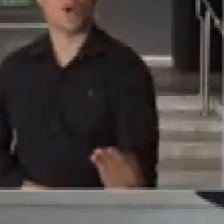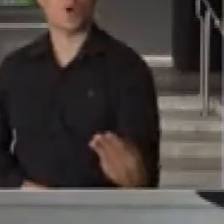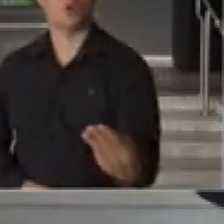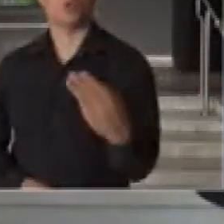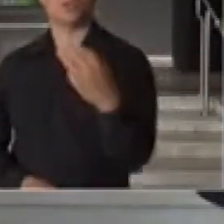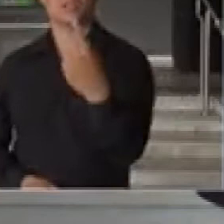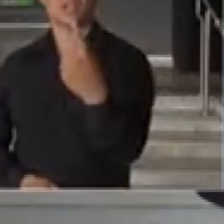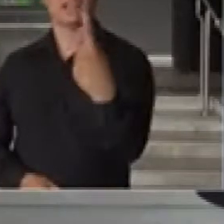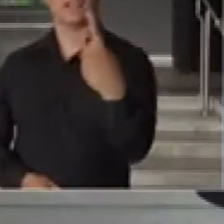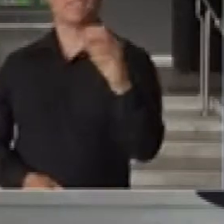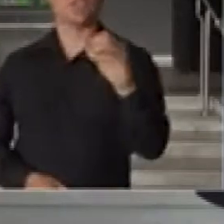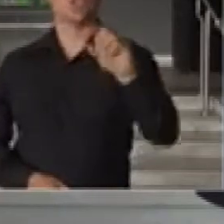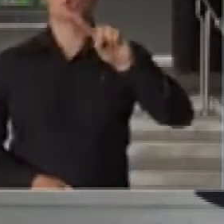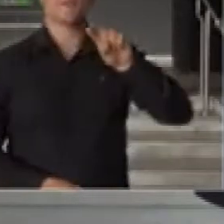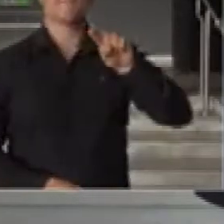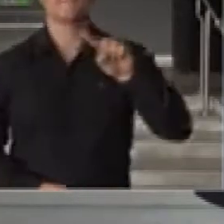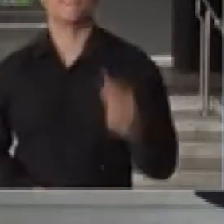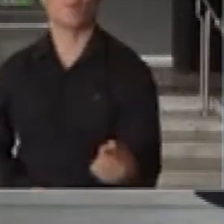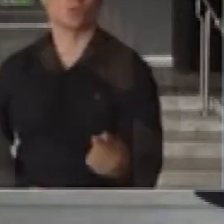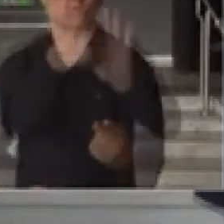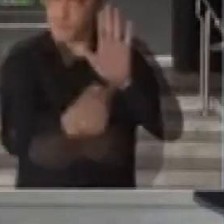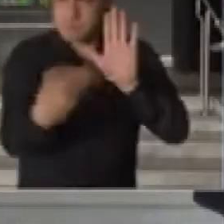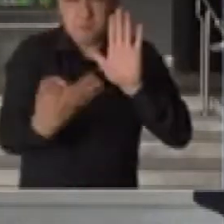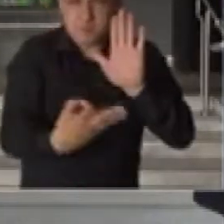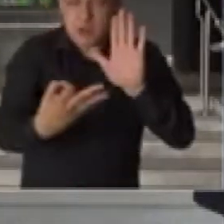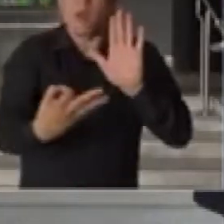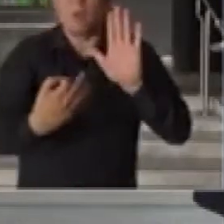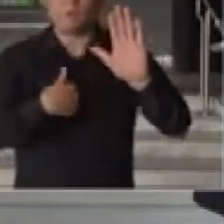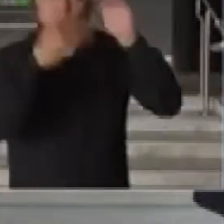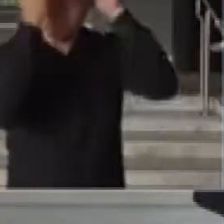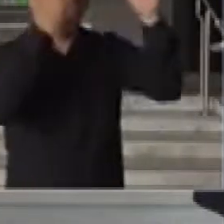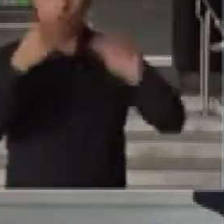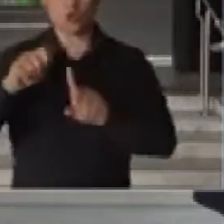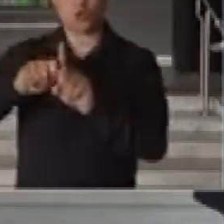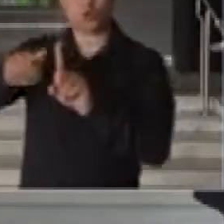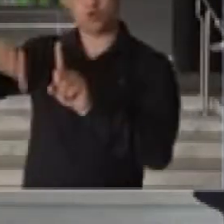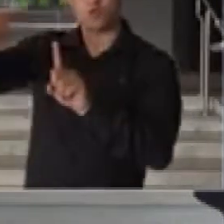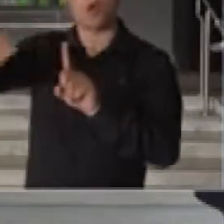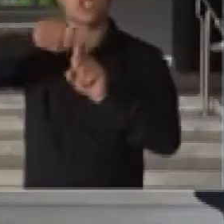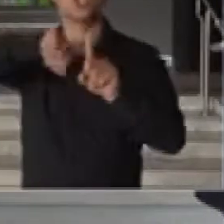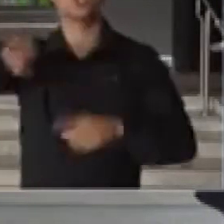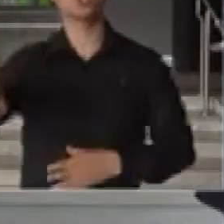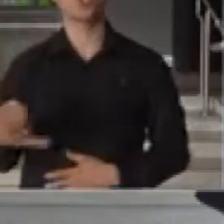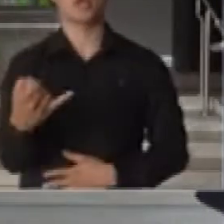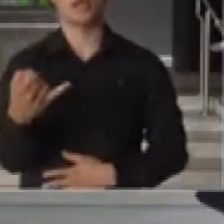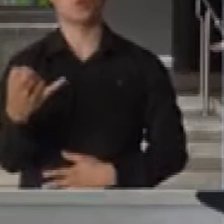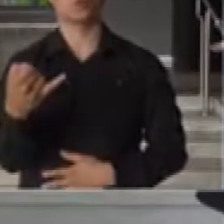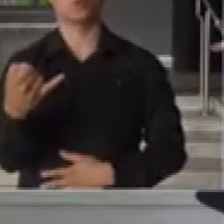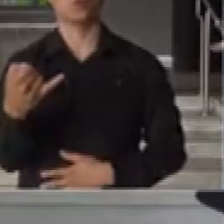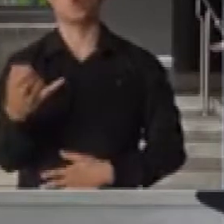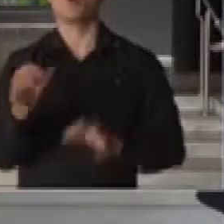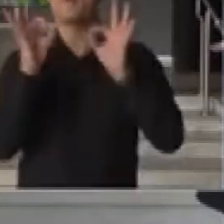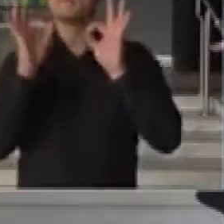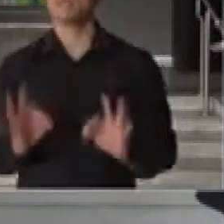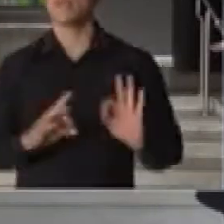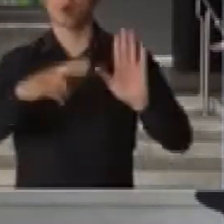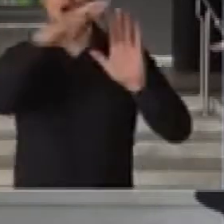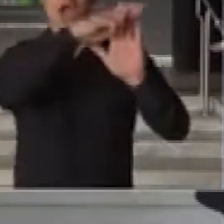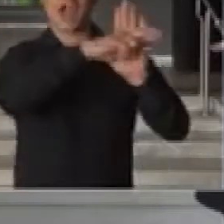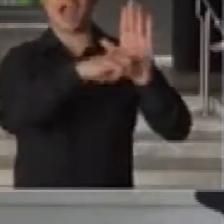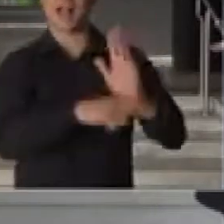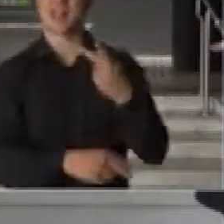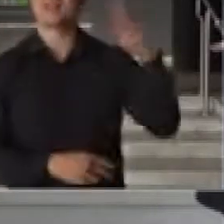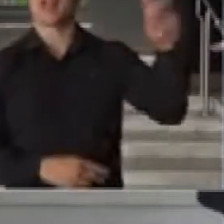1.120.000 doses da vacina. No próximo mês de janeiro, cumprindo o protocolo com a